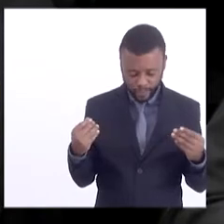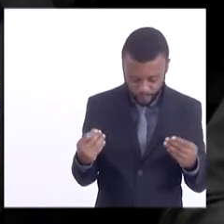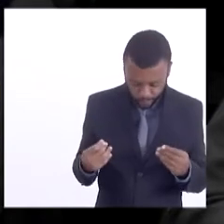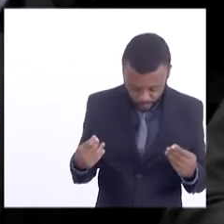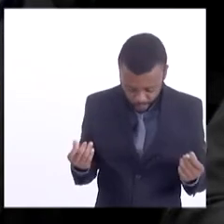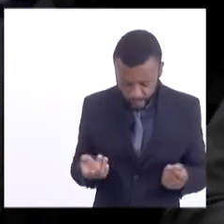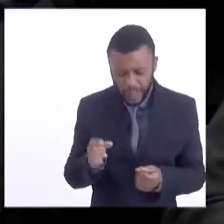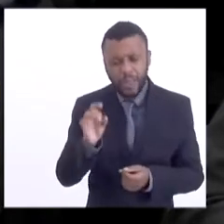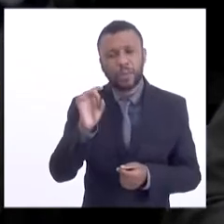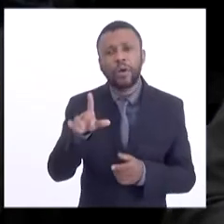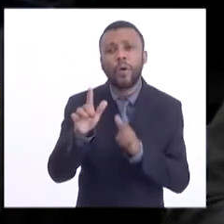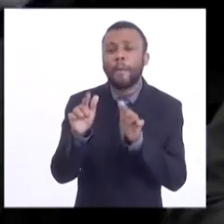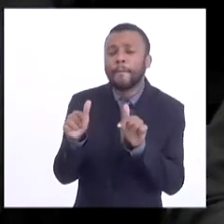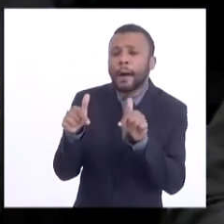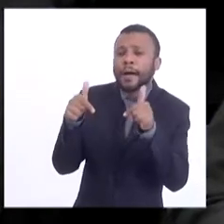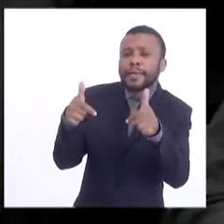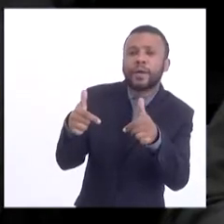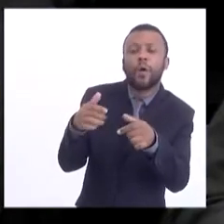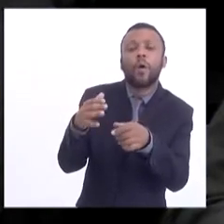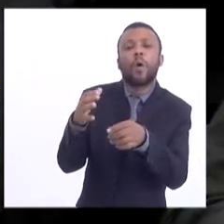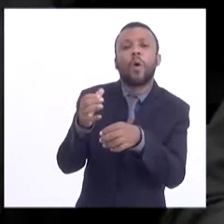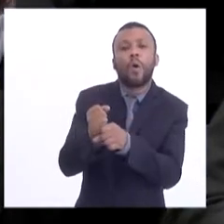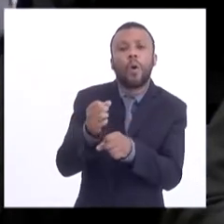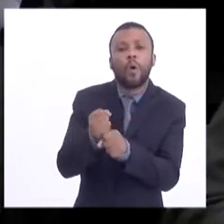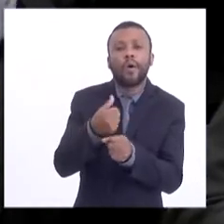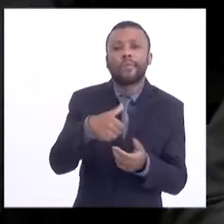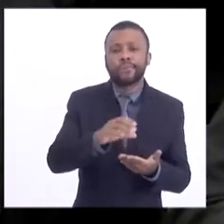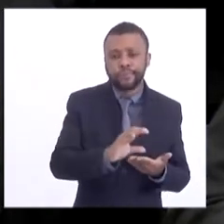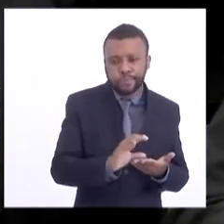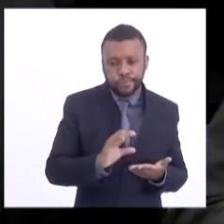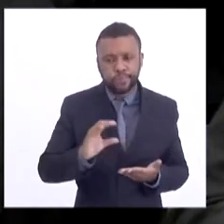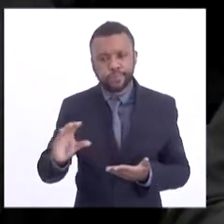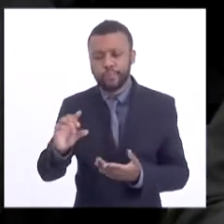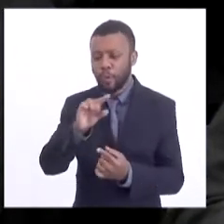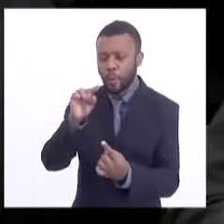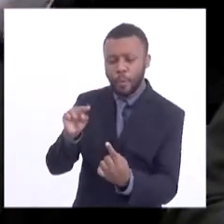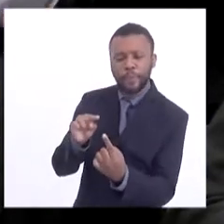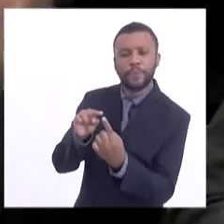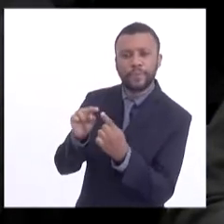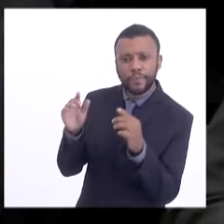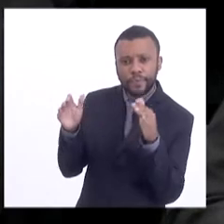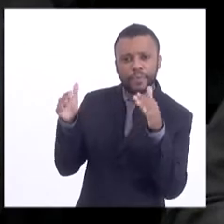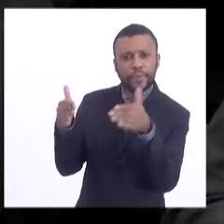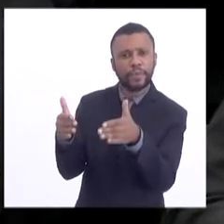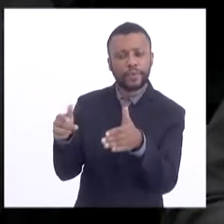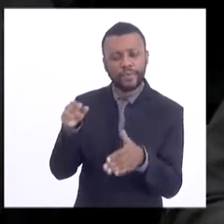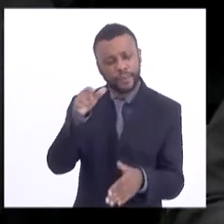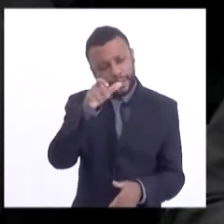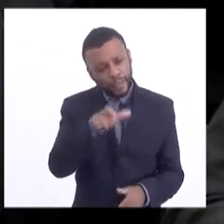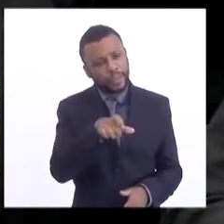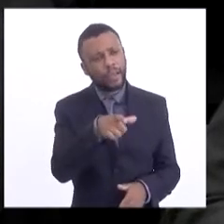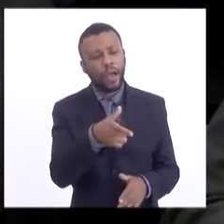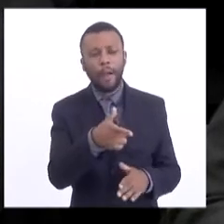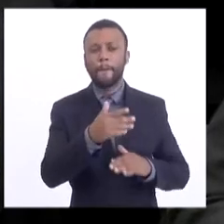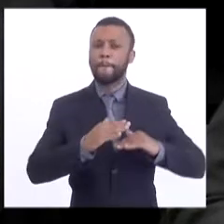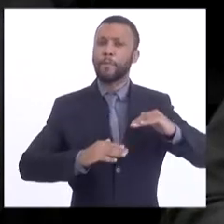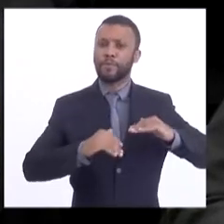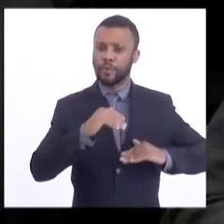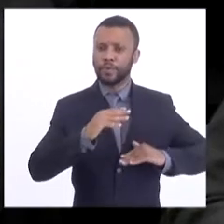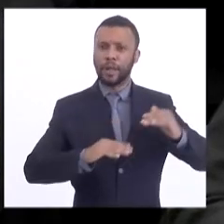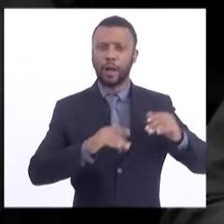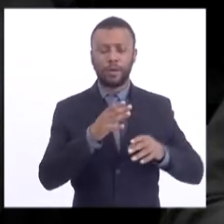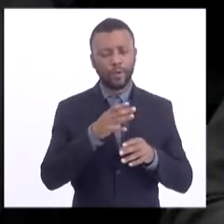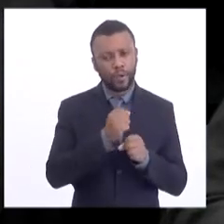e é apenas uma ação orçamentária que é dedicada que vale o só que é um especialista em